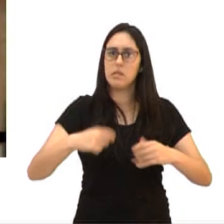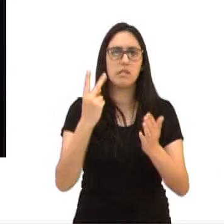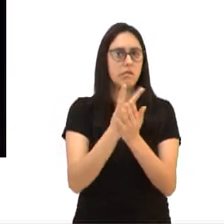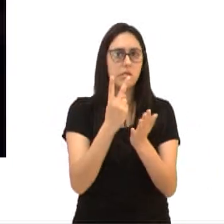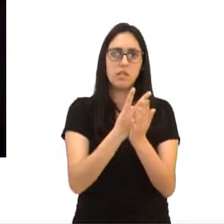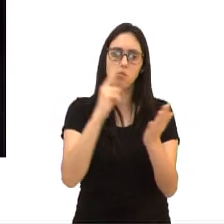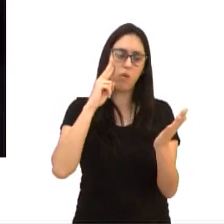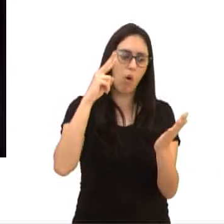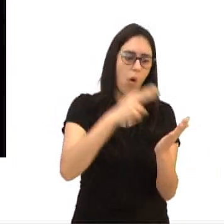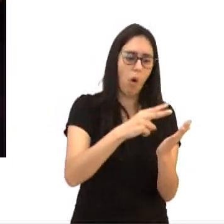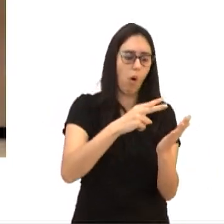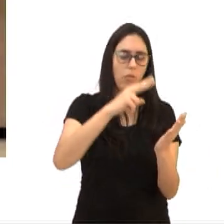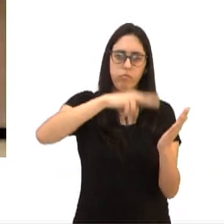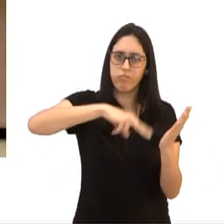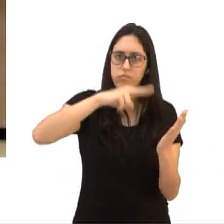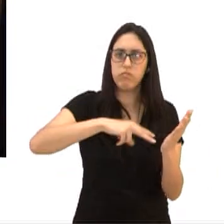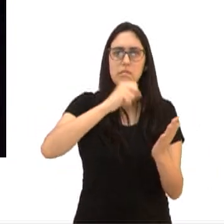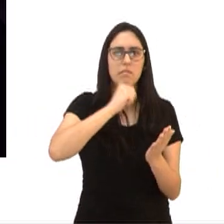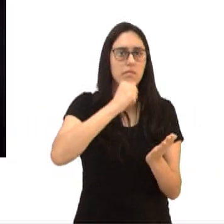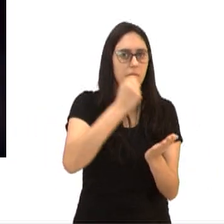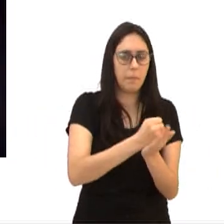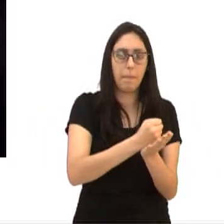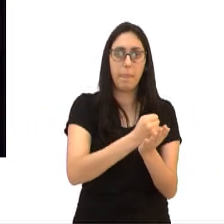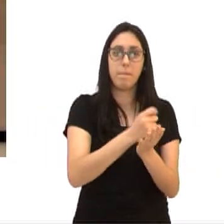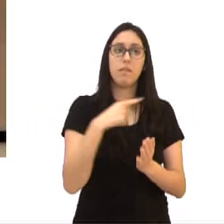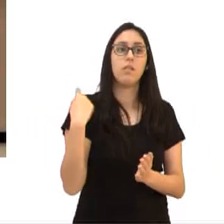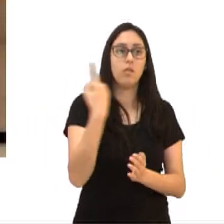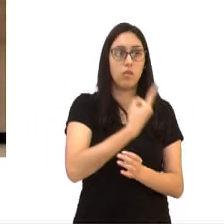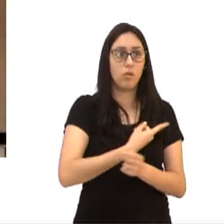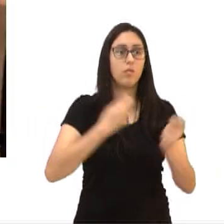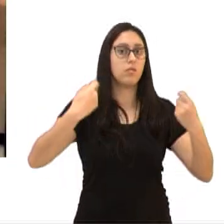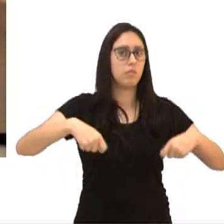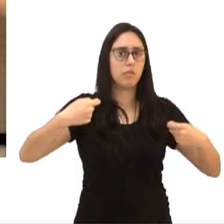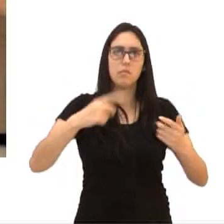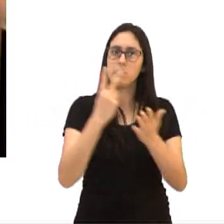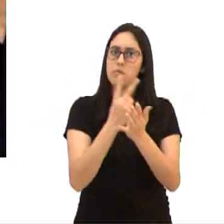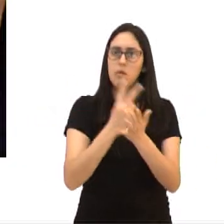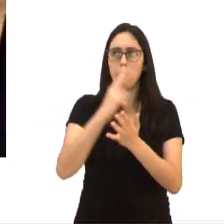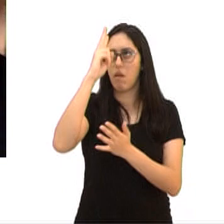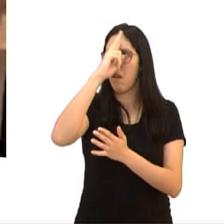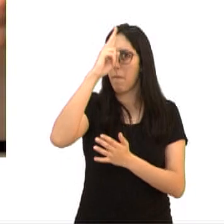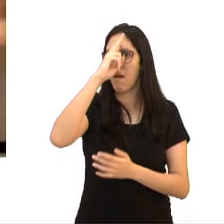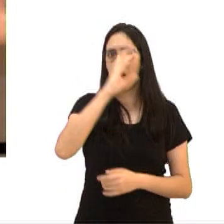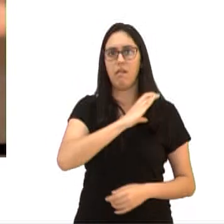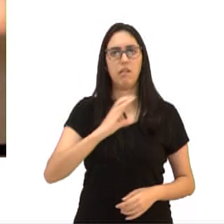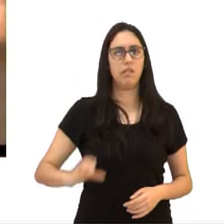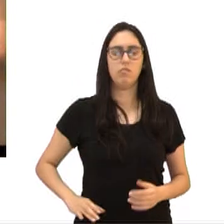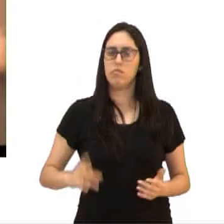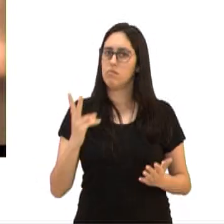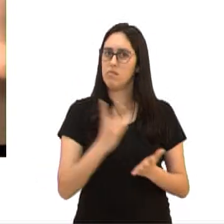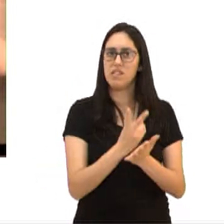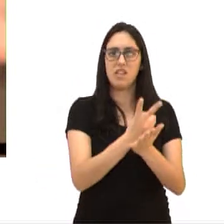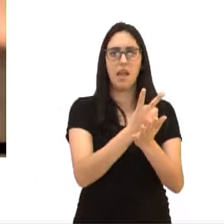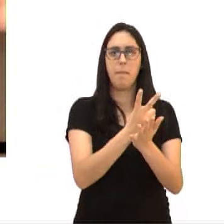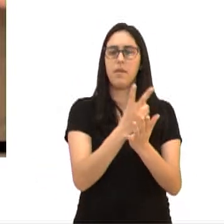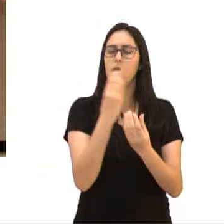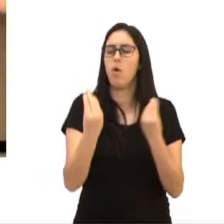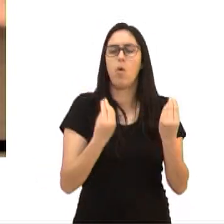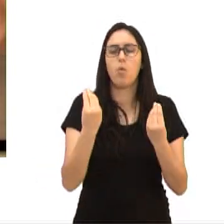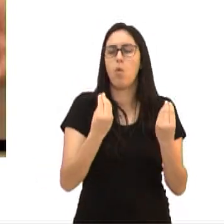Testamento. Tudo sempre deve passar pelo Cristo. Como que Jesus